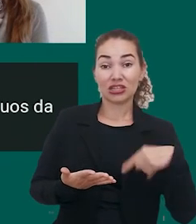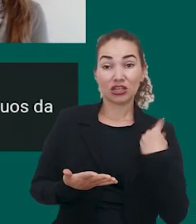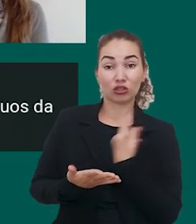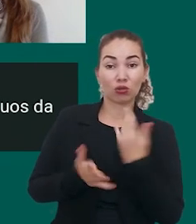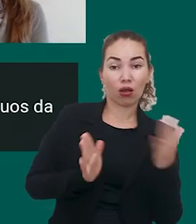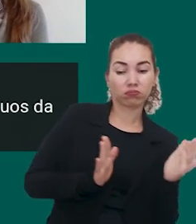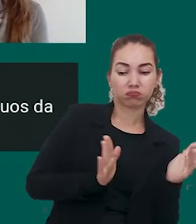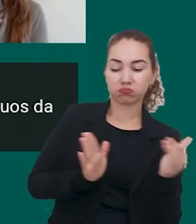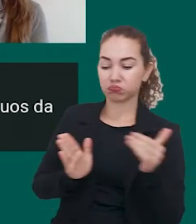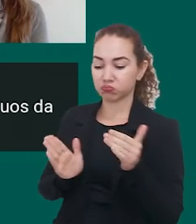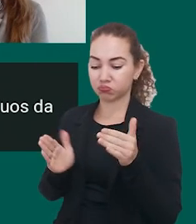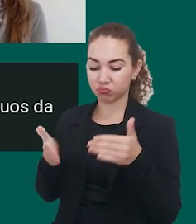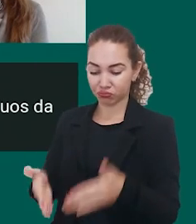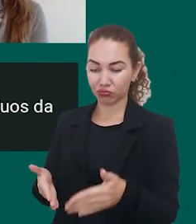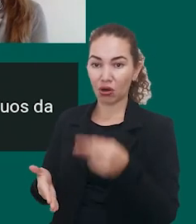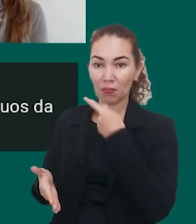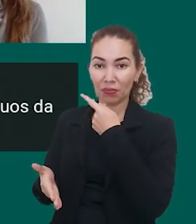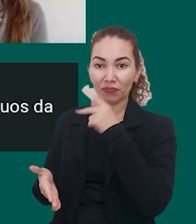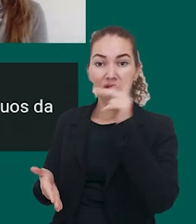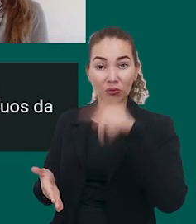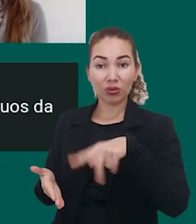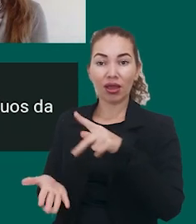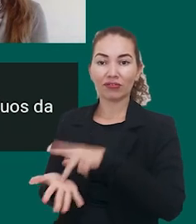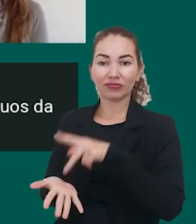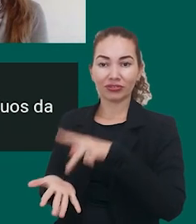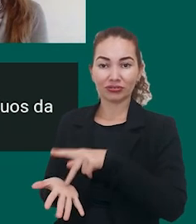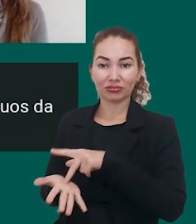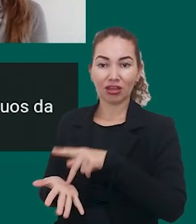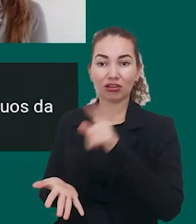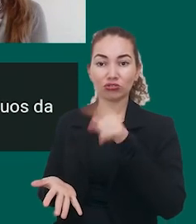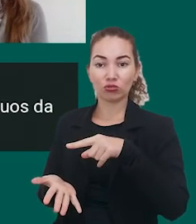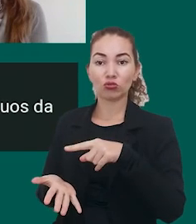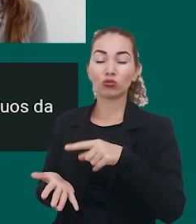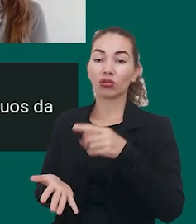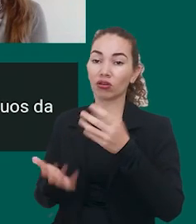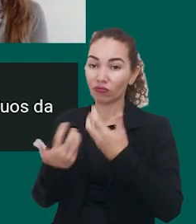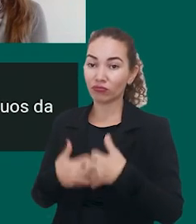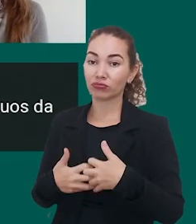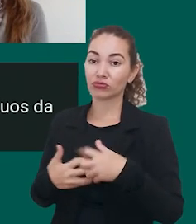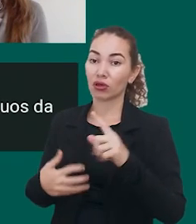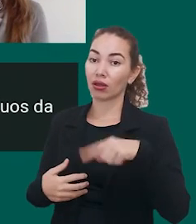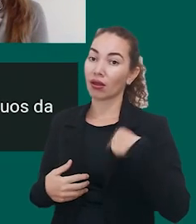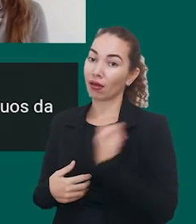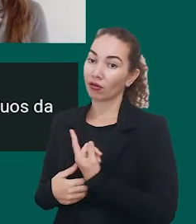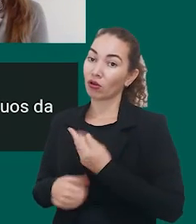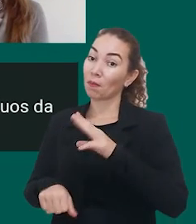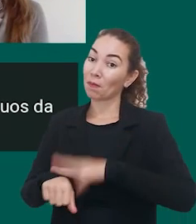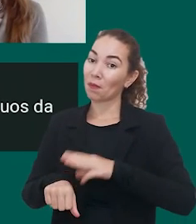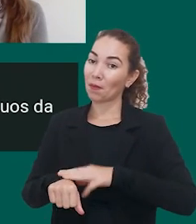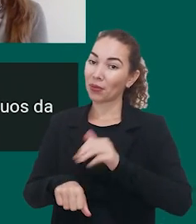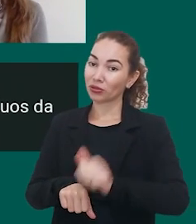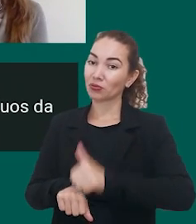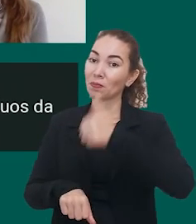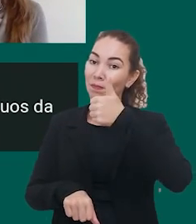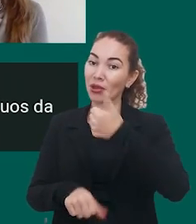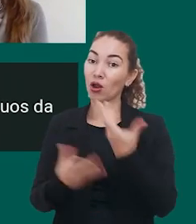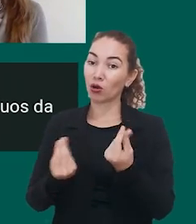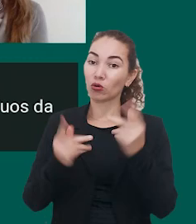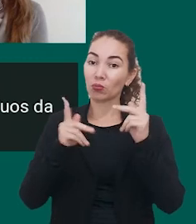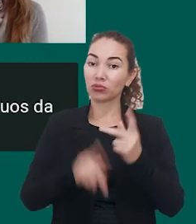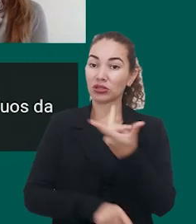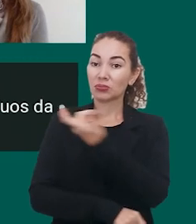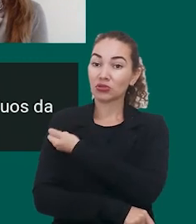desviado um pouco a nossa energia para falar o que realmente é eficaz, que realmente funciona, talvez a gente tivesse um momento melhor com mais gente vacinada,